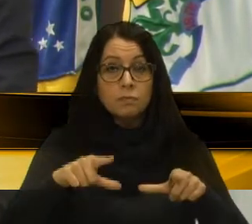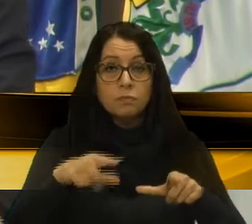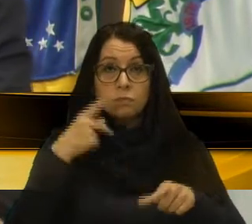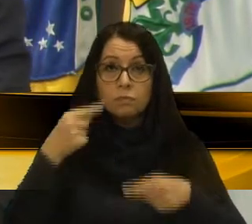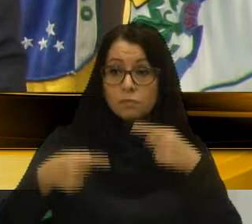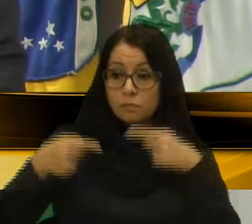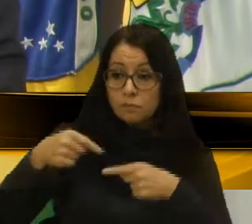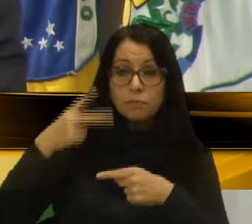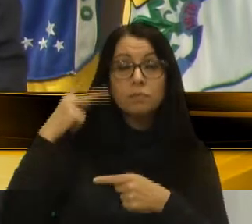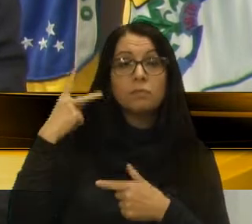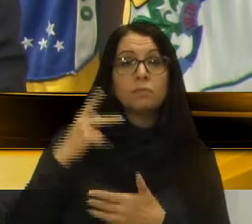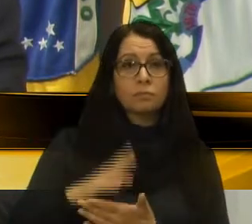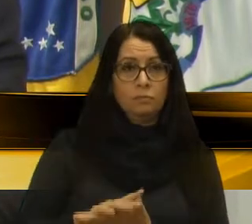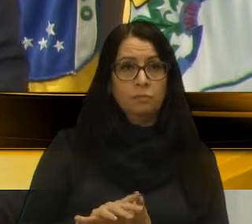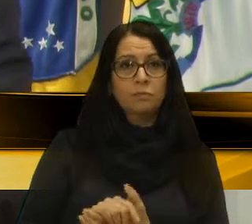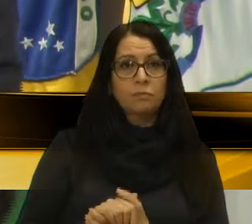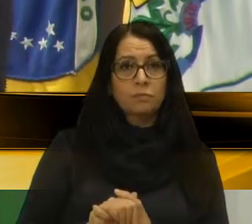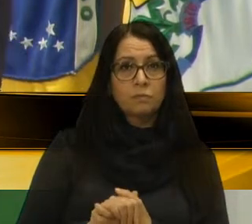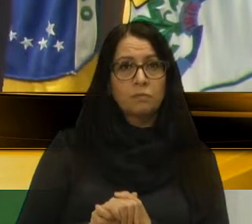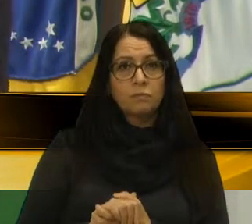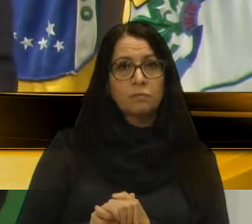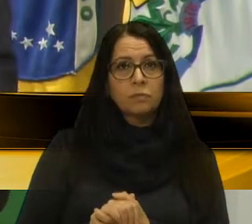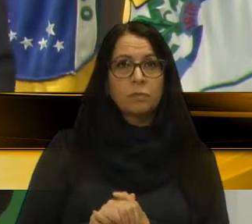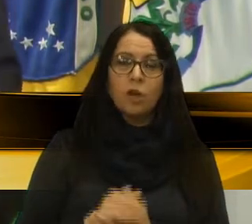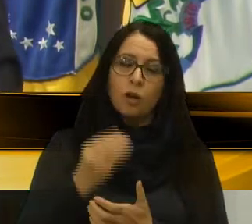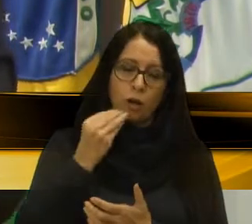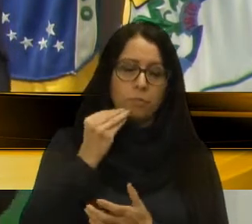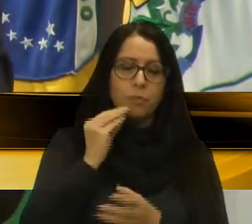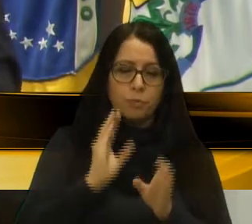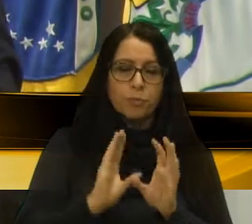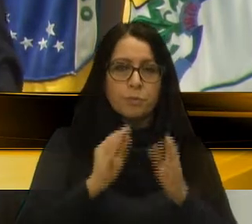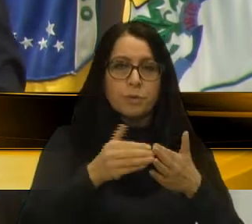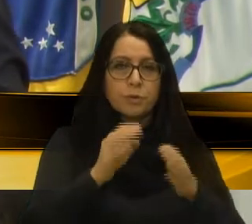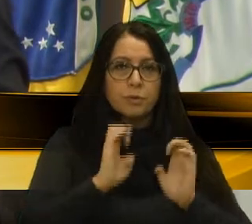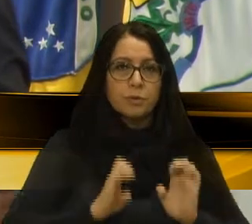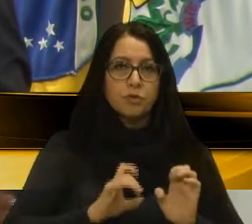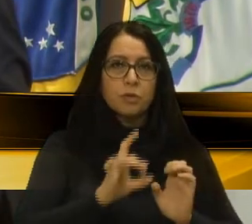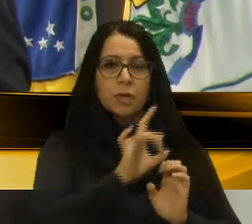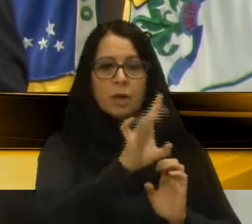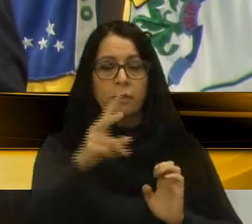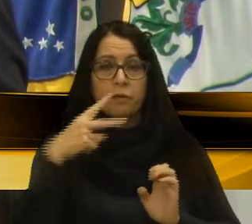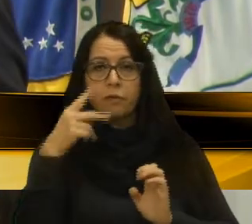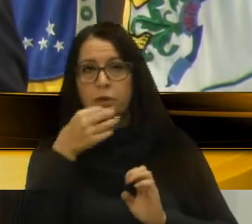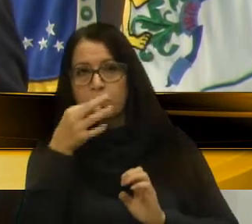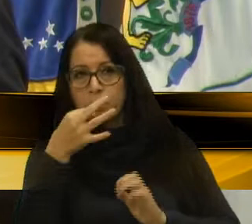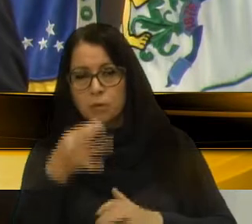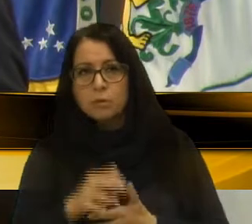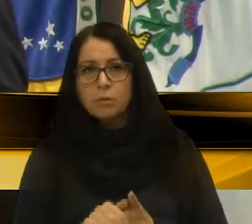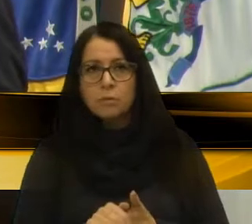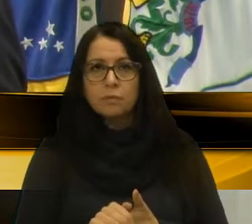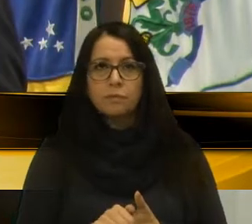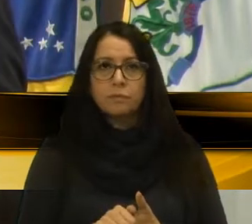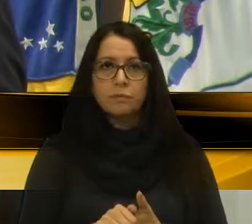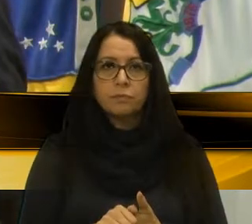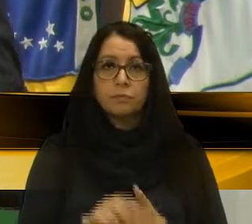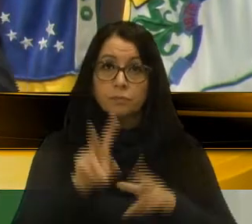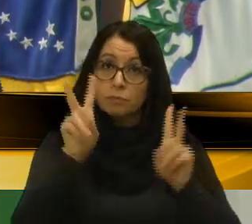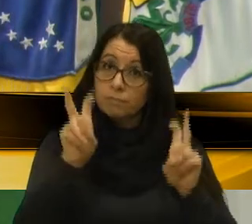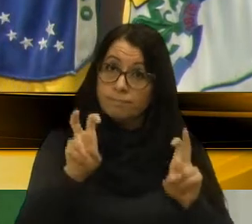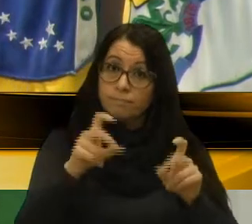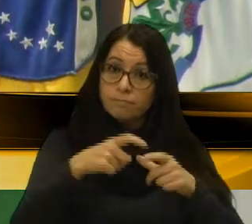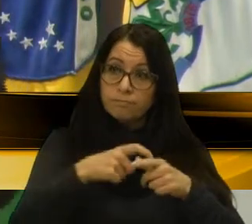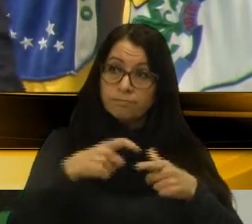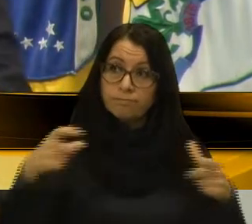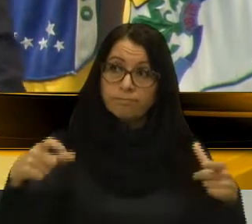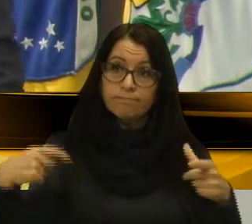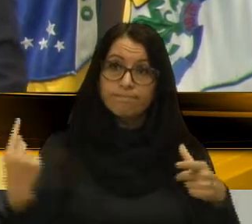debate político. Obviamente que lá na Comissão de Ética cada vereador vai ter sua posição, mas à medida que o assunto tomou uma